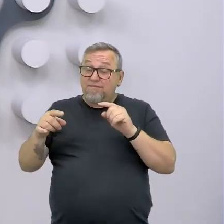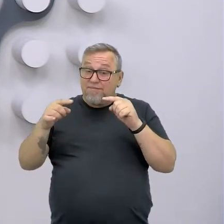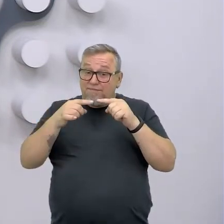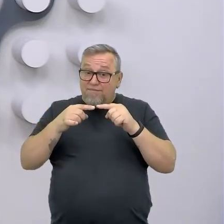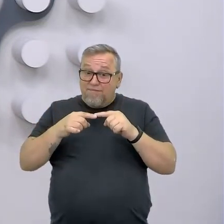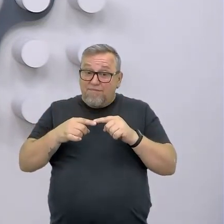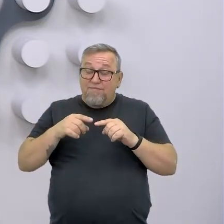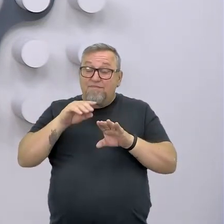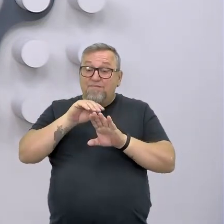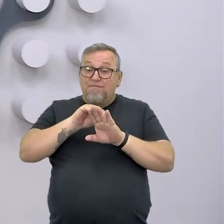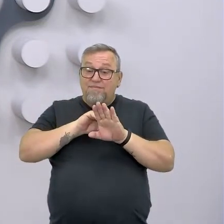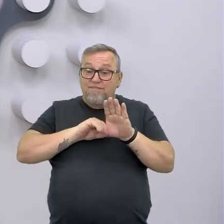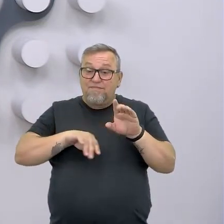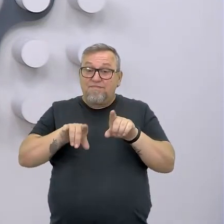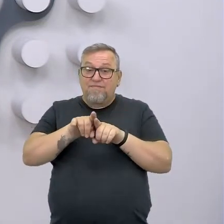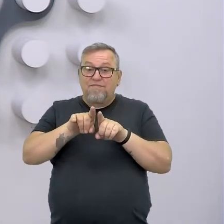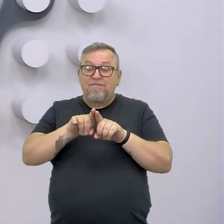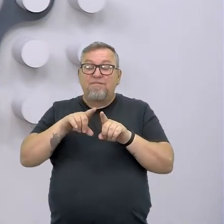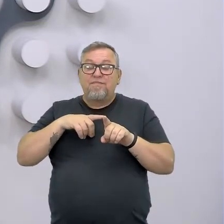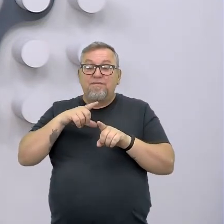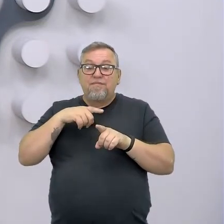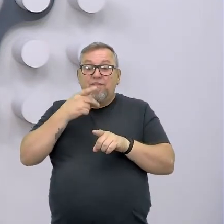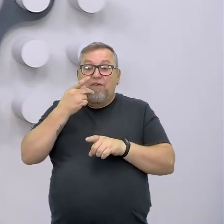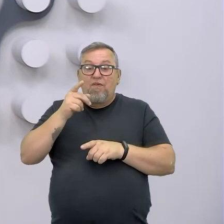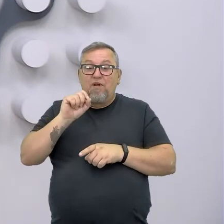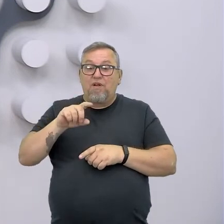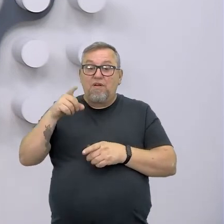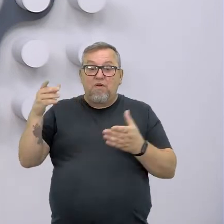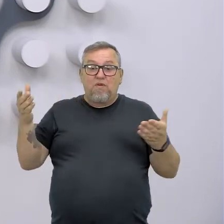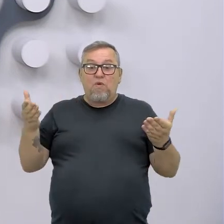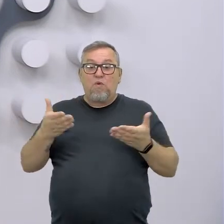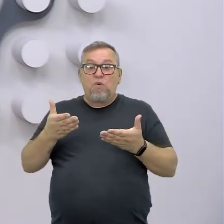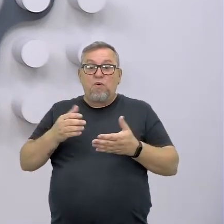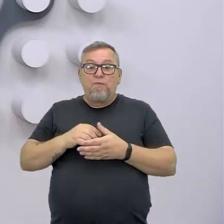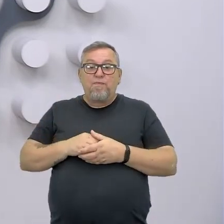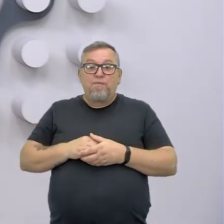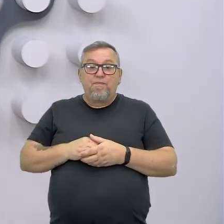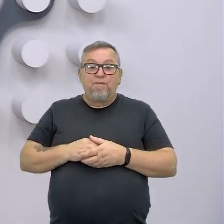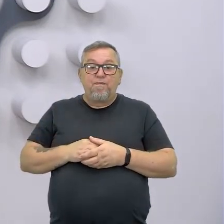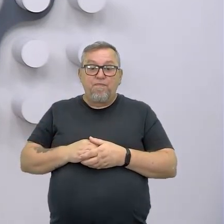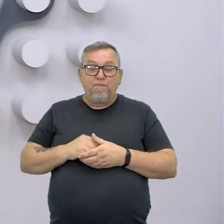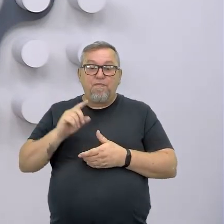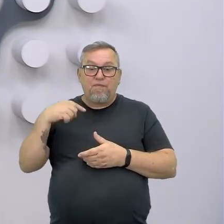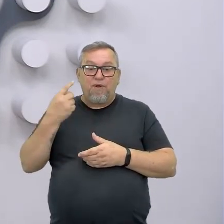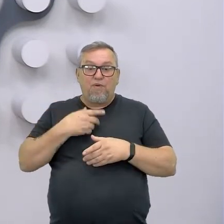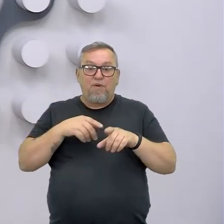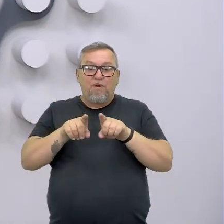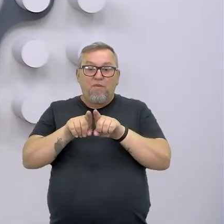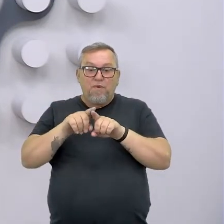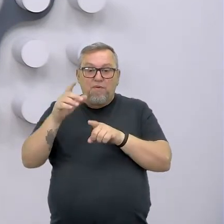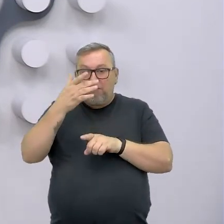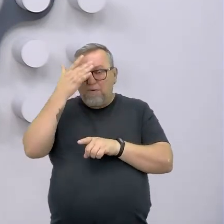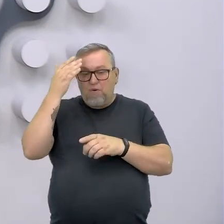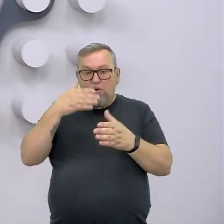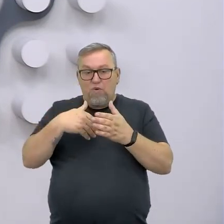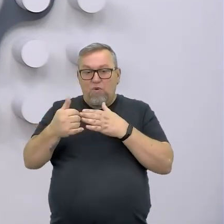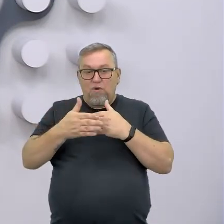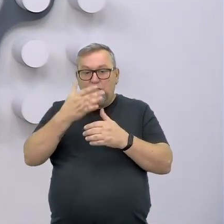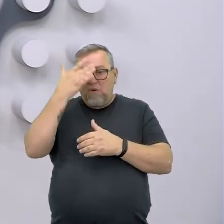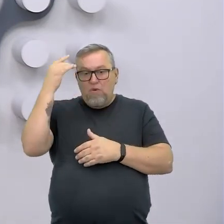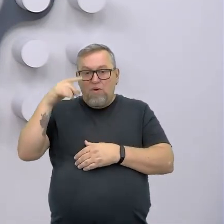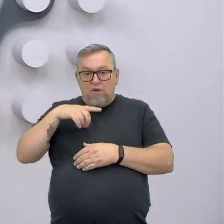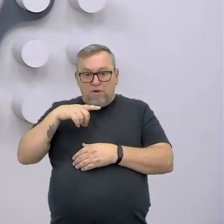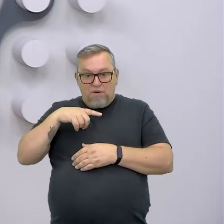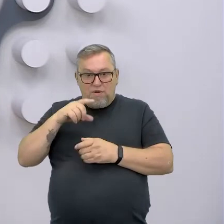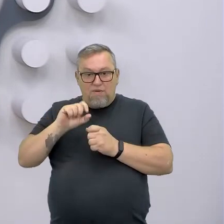pesquisa biográfica, porque essas origens, elas também dizem o que você é hoje, né? Isso serve para a gente, mas para qualquer pessoa que esteja